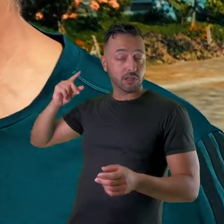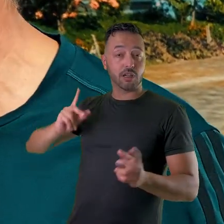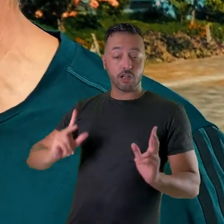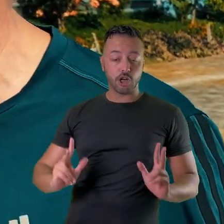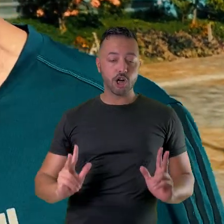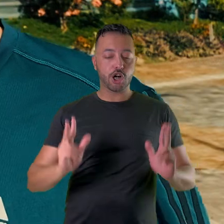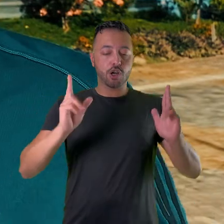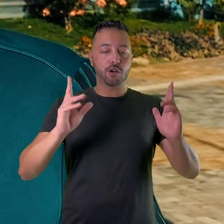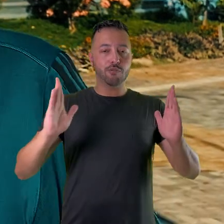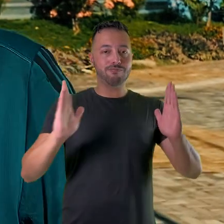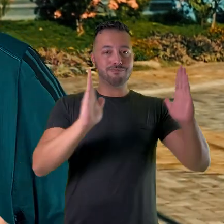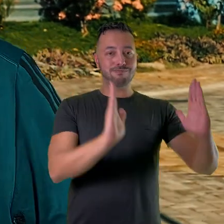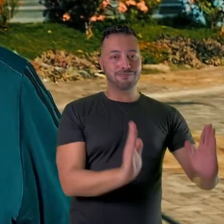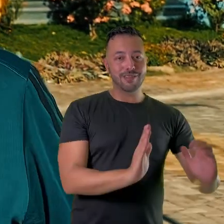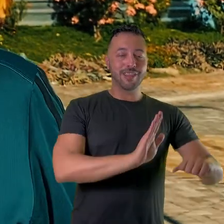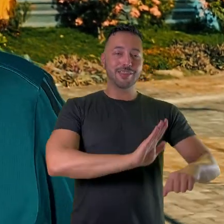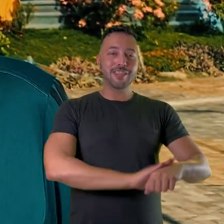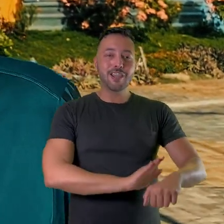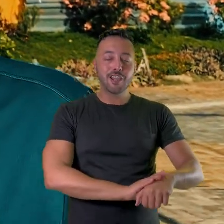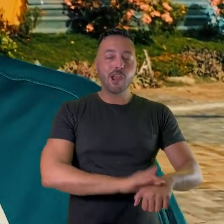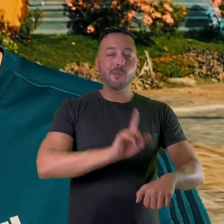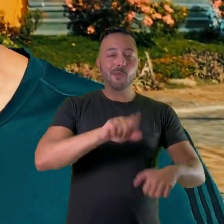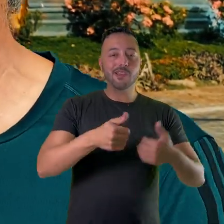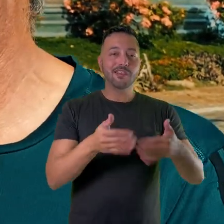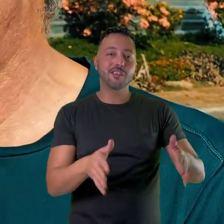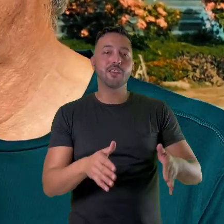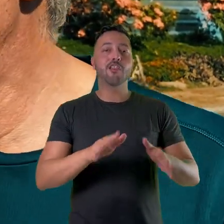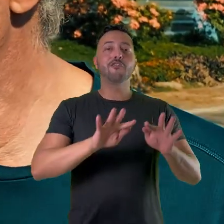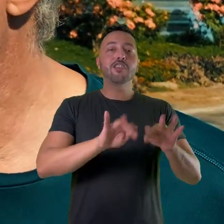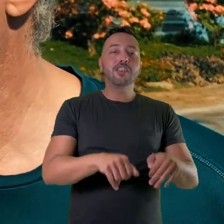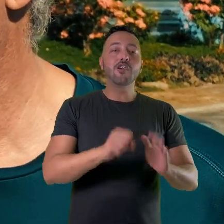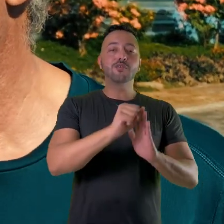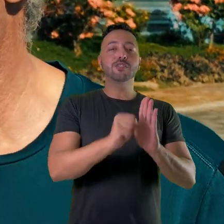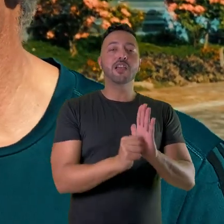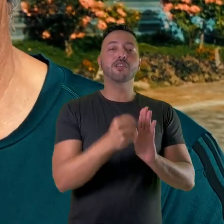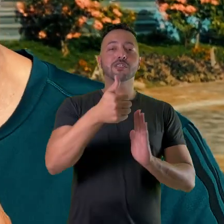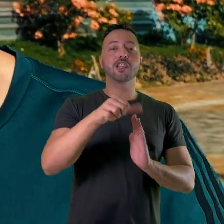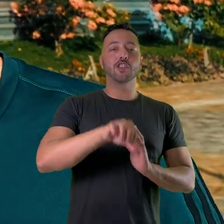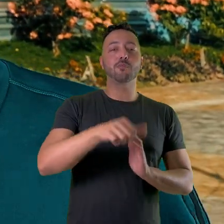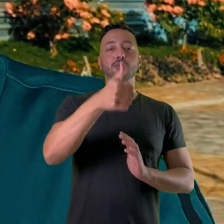a inauguração final do século XIX, exatamente em